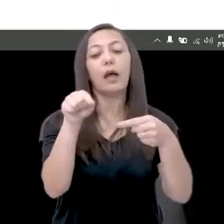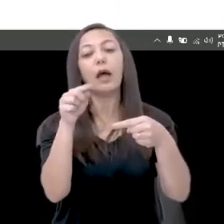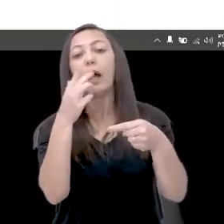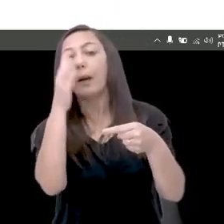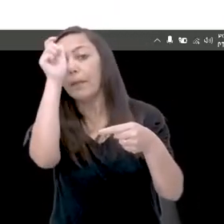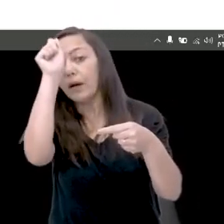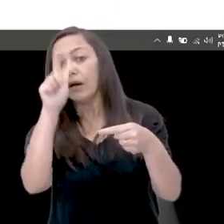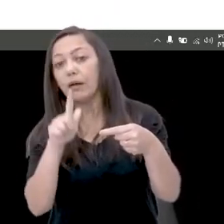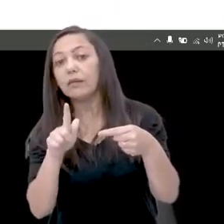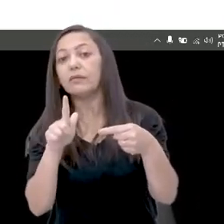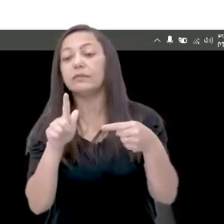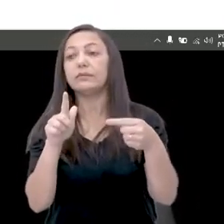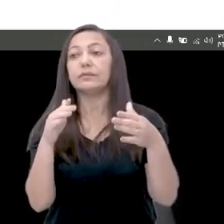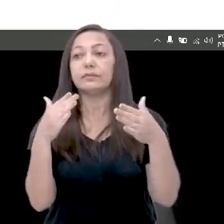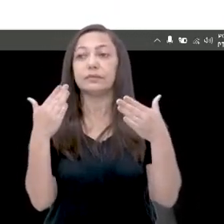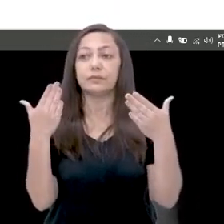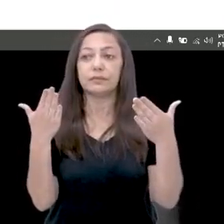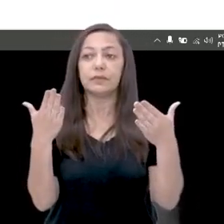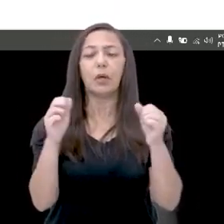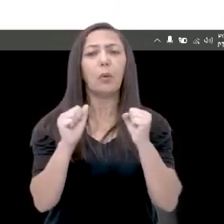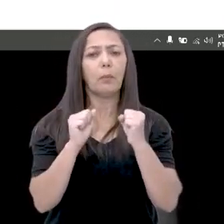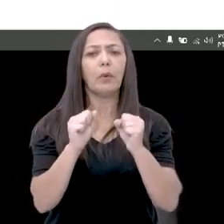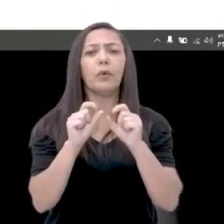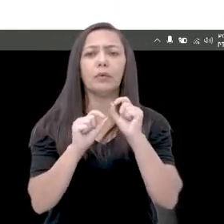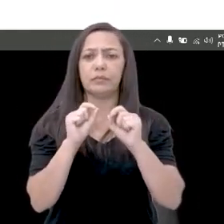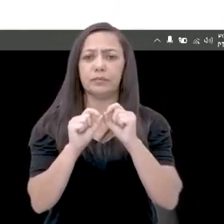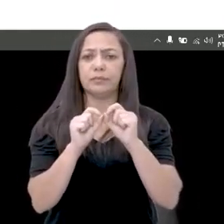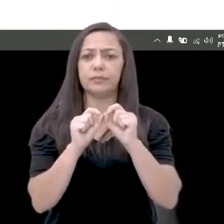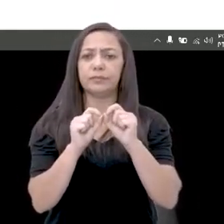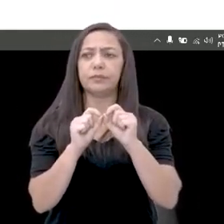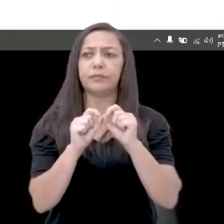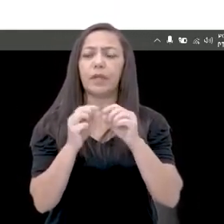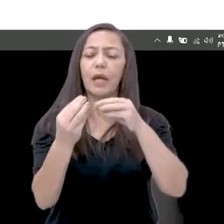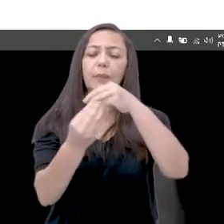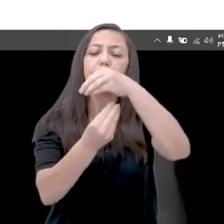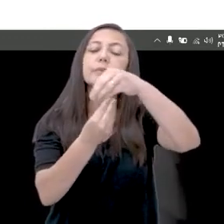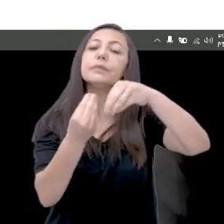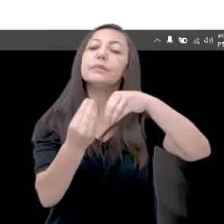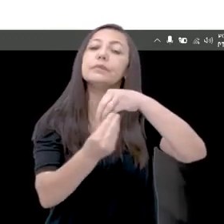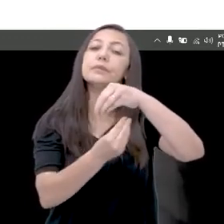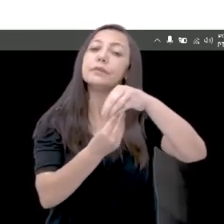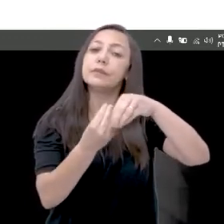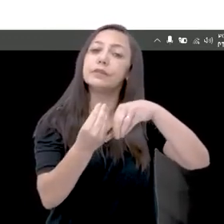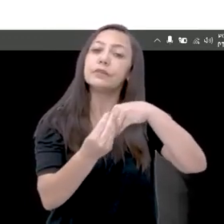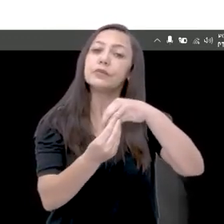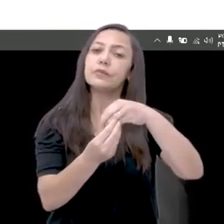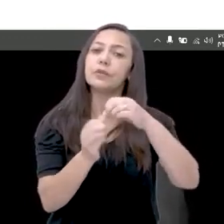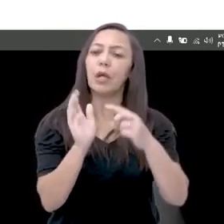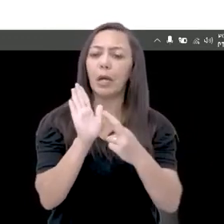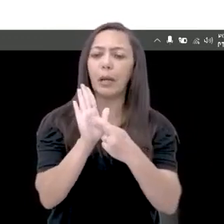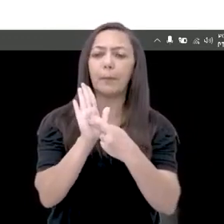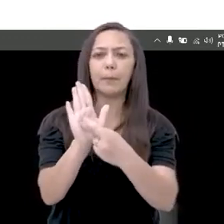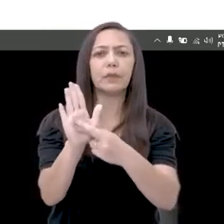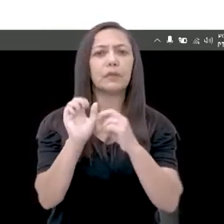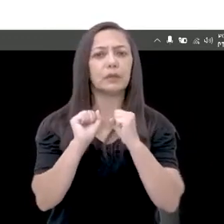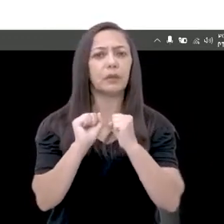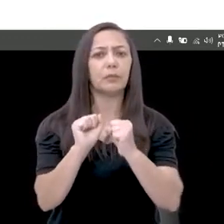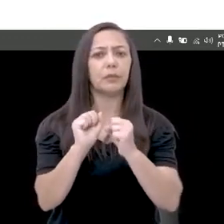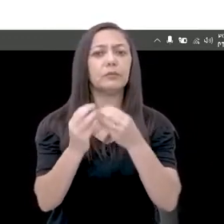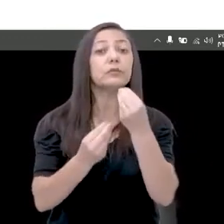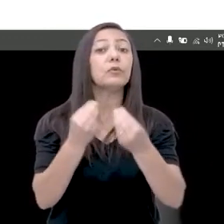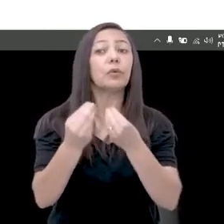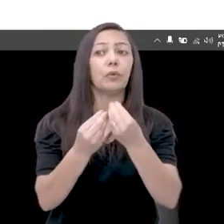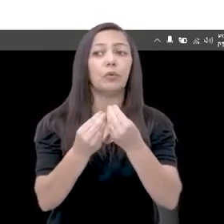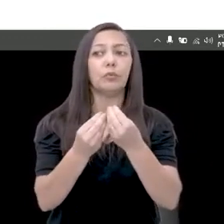amarela utilizada na mistura. Então, eu posso dizer que essa mistura pode ser representada